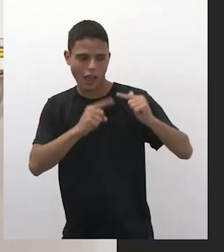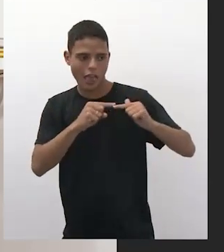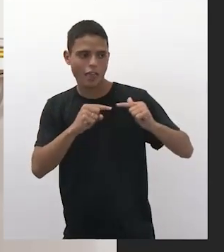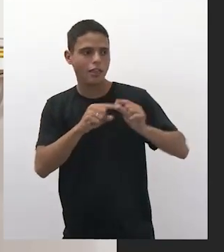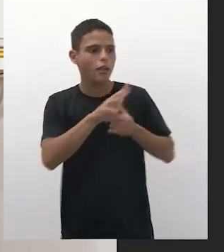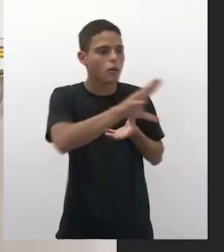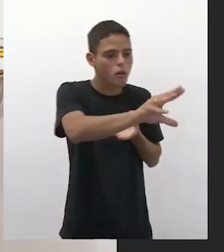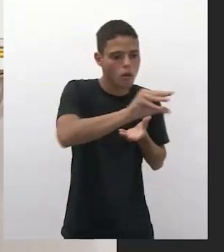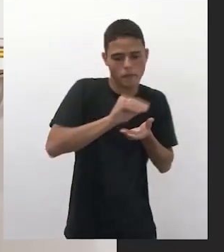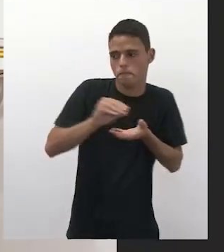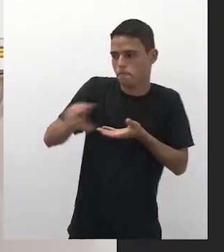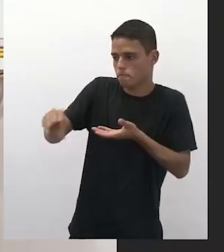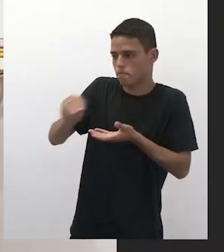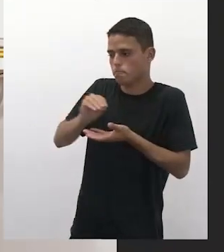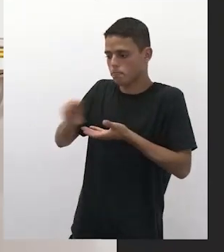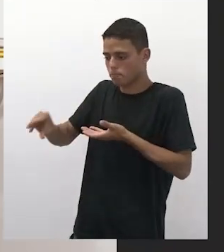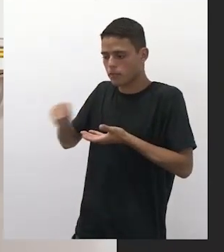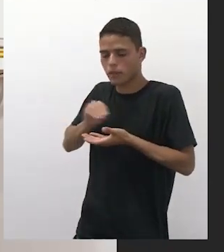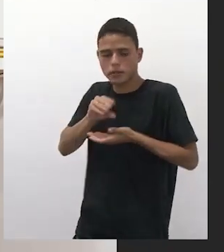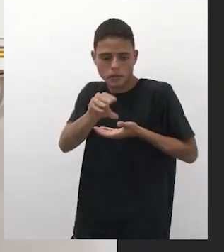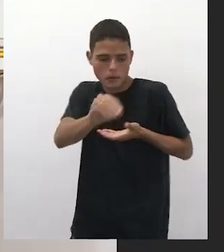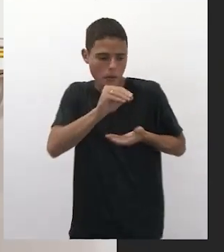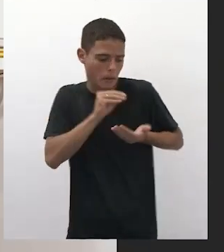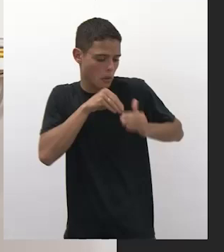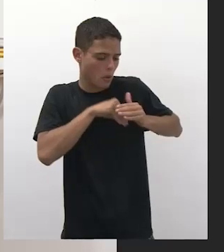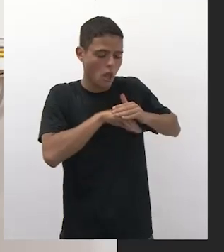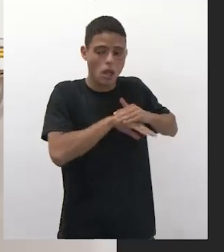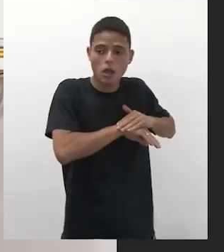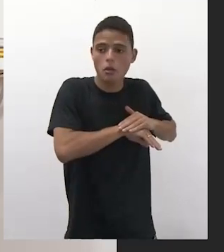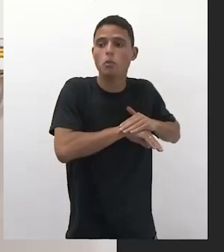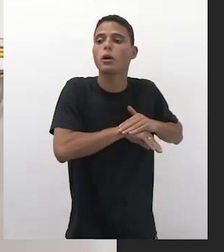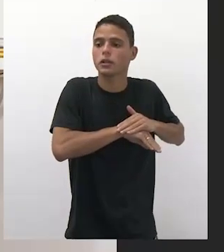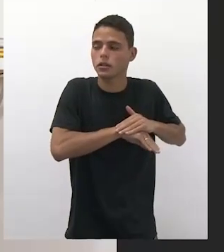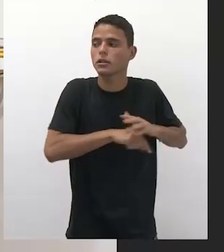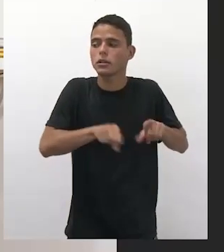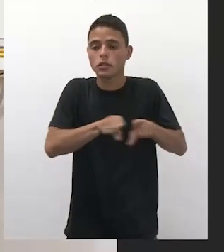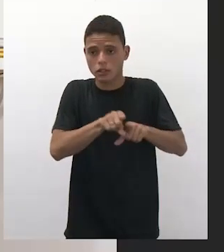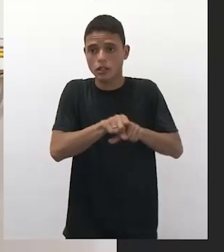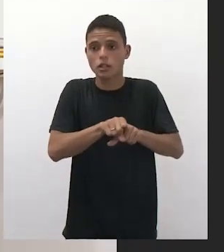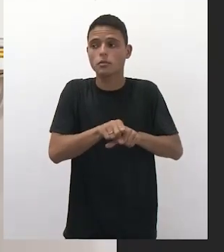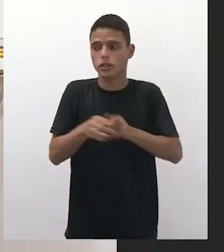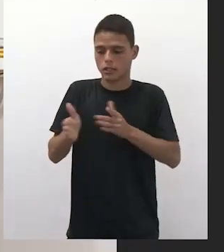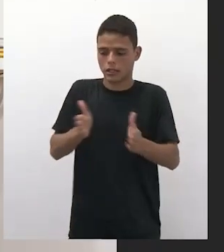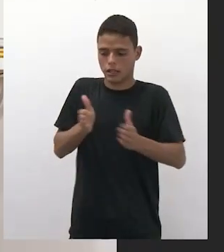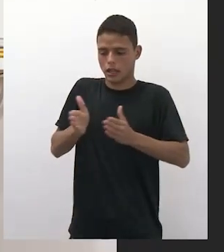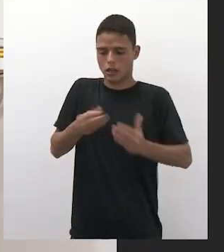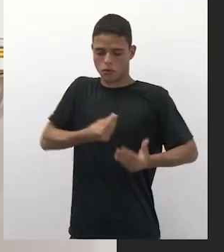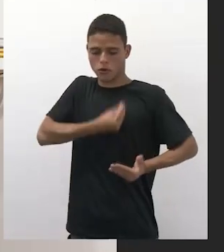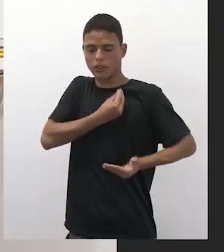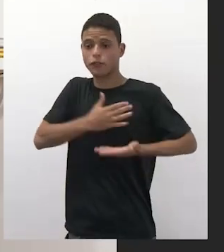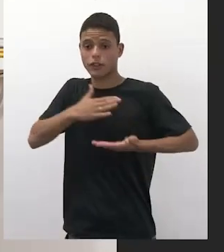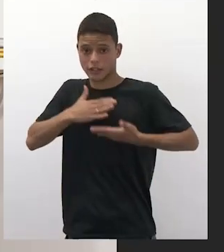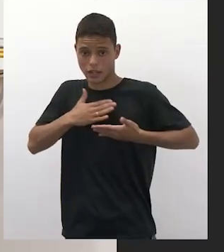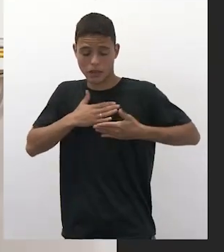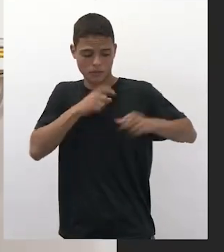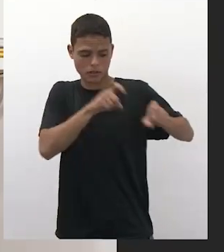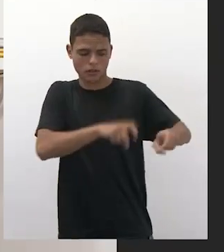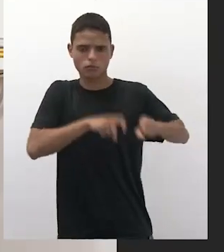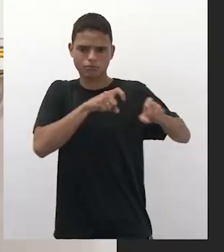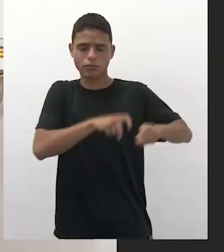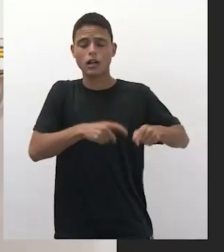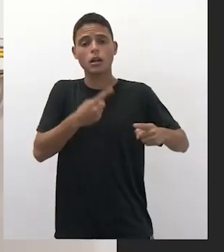principalmente dessa época em que eu vivia, né, na zona rural, que são coisas que